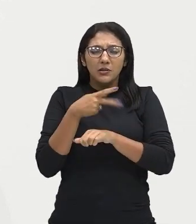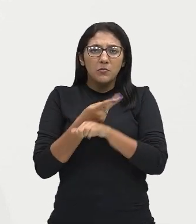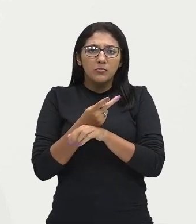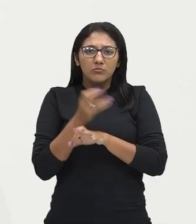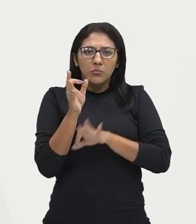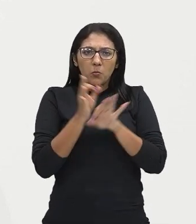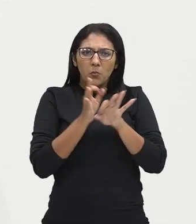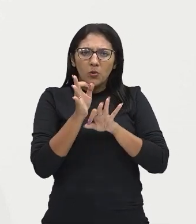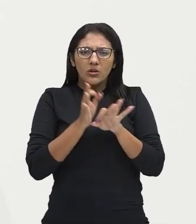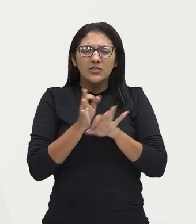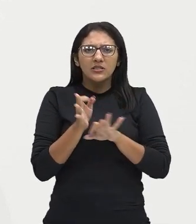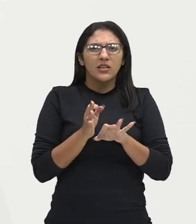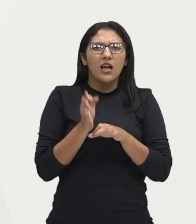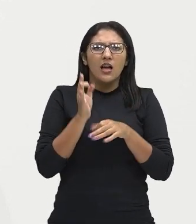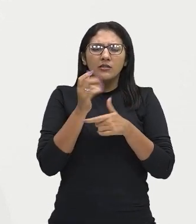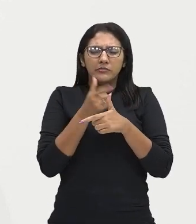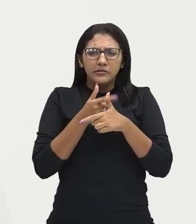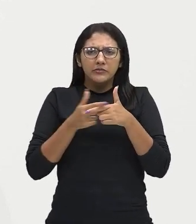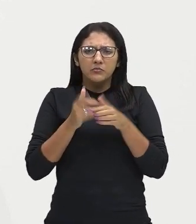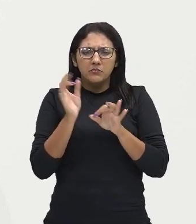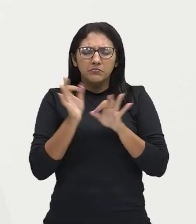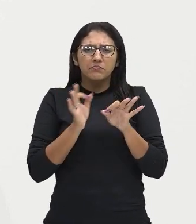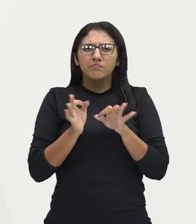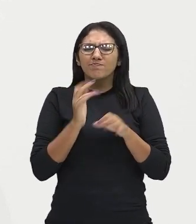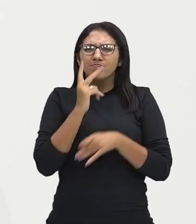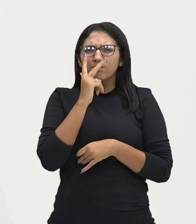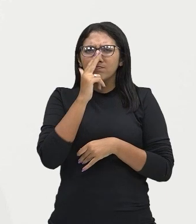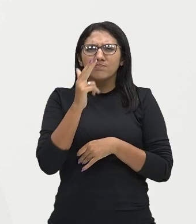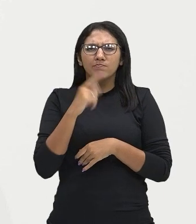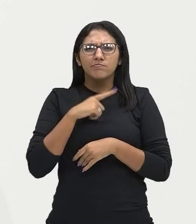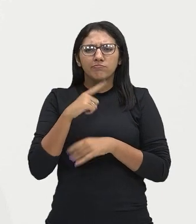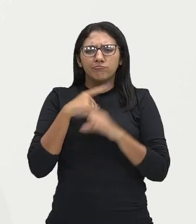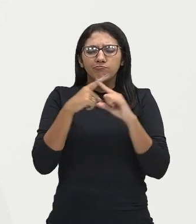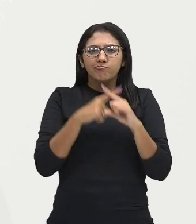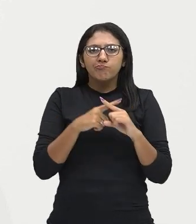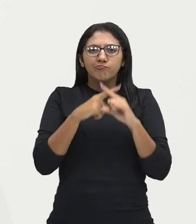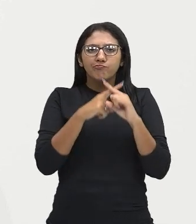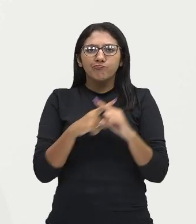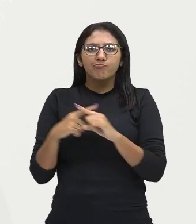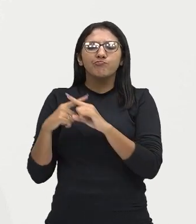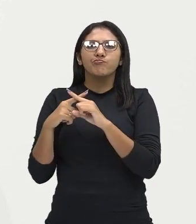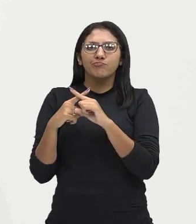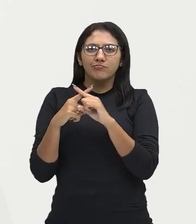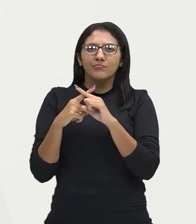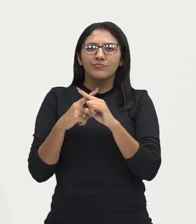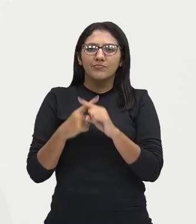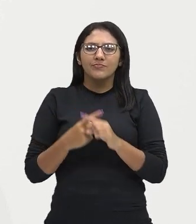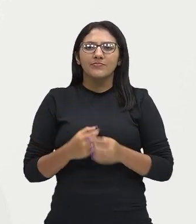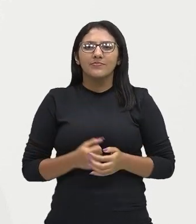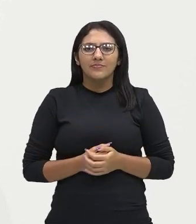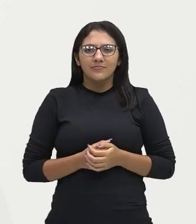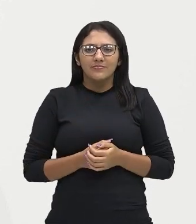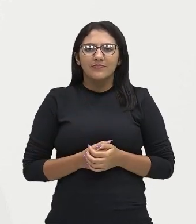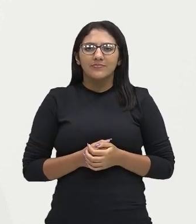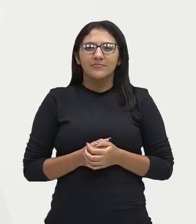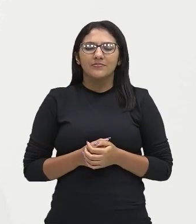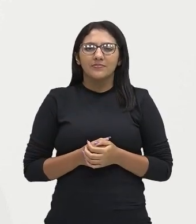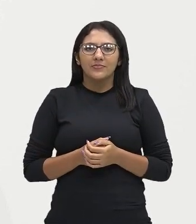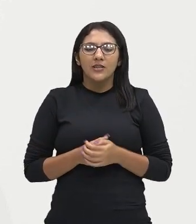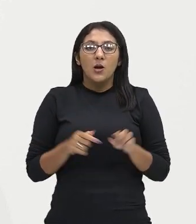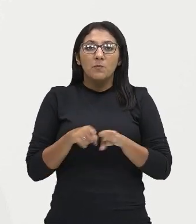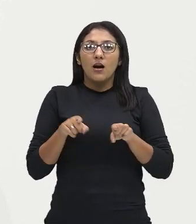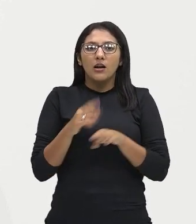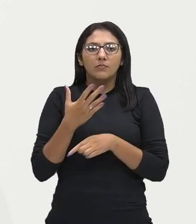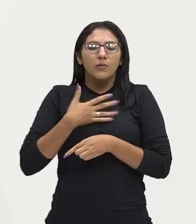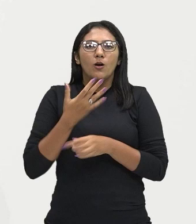regras da divisão, perceba que a divisão vai se transformar em uma multiplicação. Tá legal? Mas não te